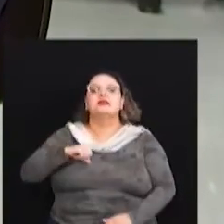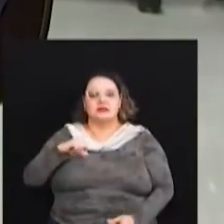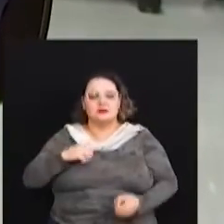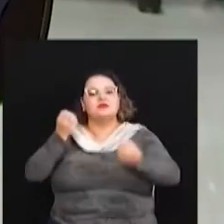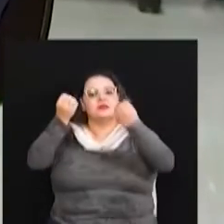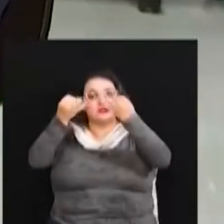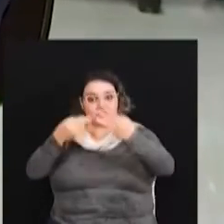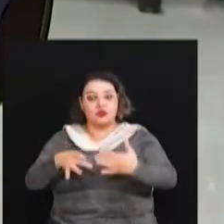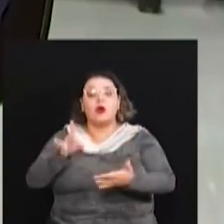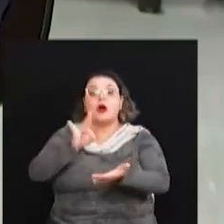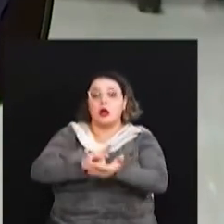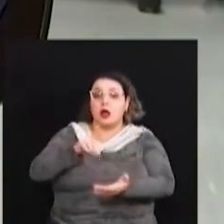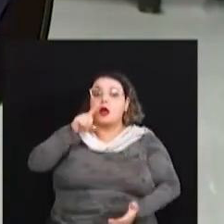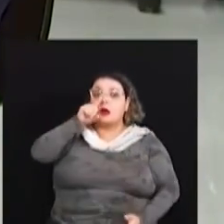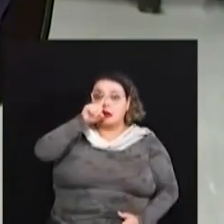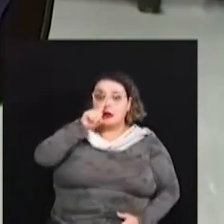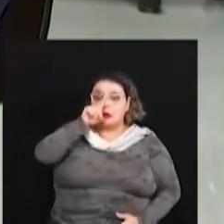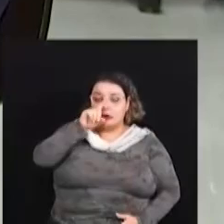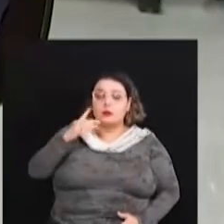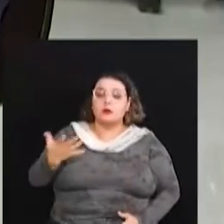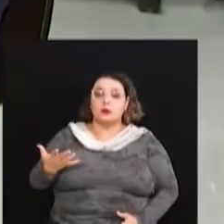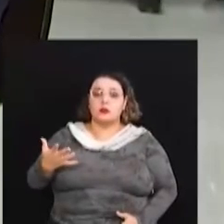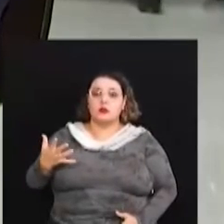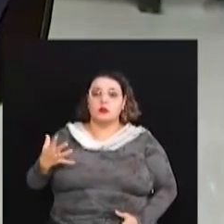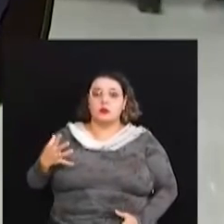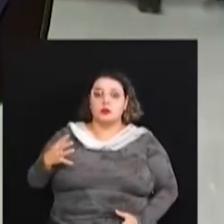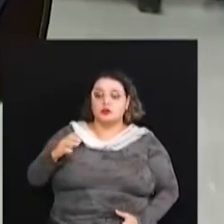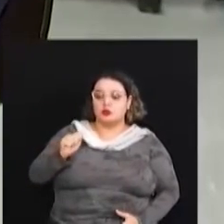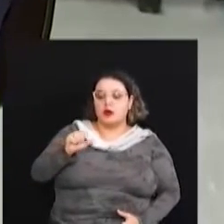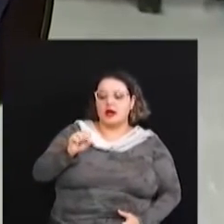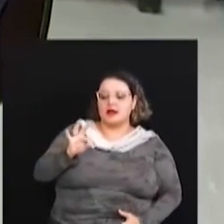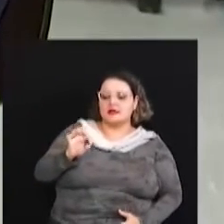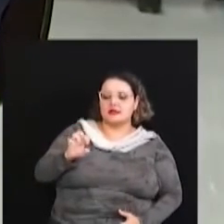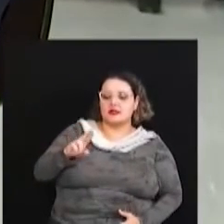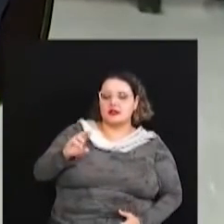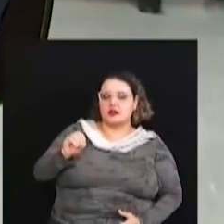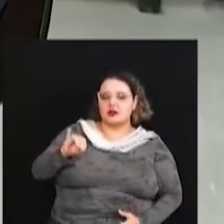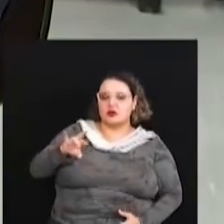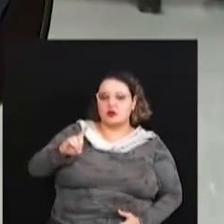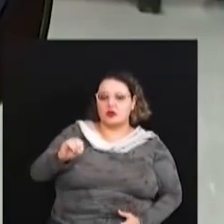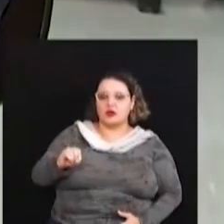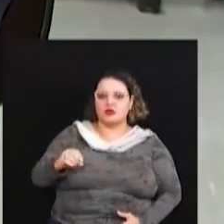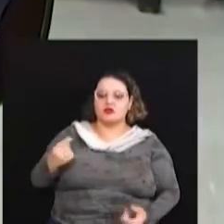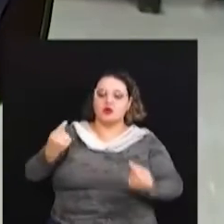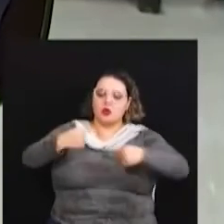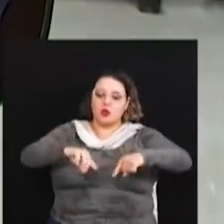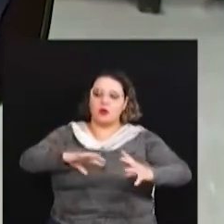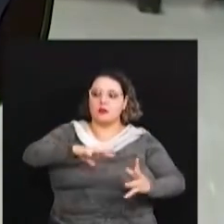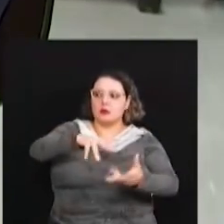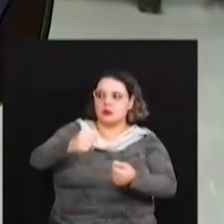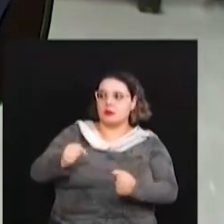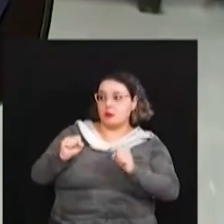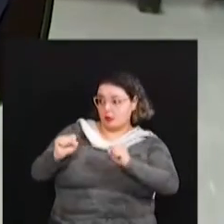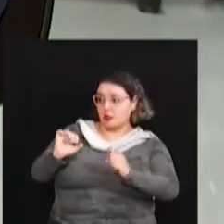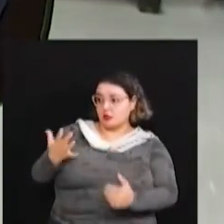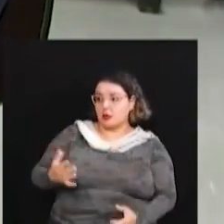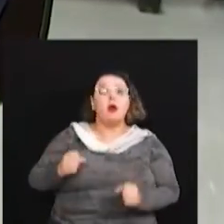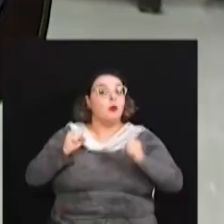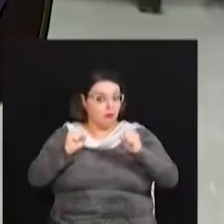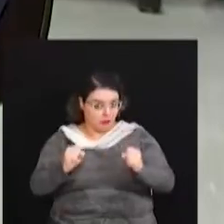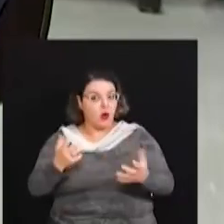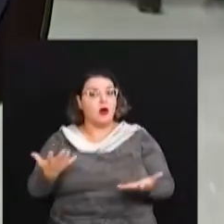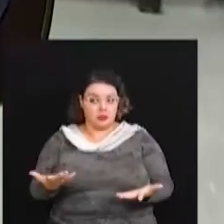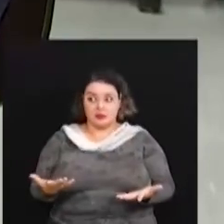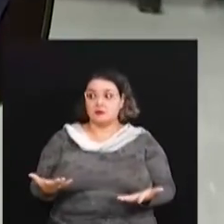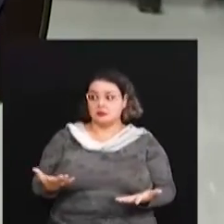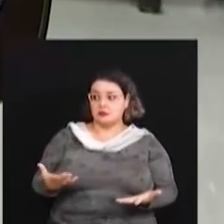linha de esclarecer o real perigo que tem a colisão de um asteroide contra a Terra, de um cometa contra a Terra. Isso pode acontecer?